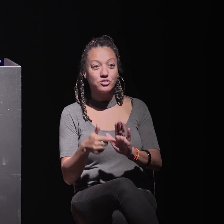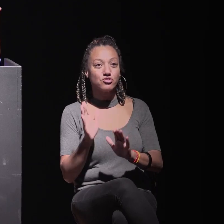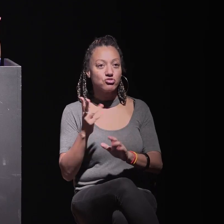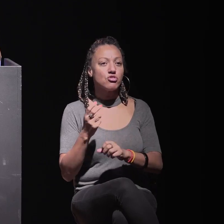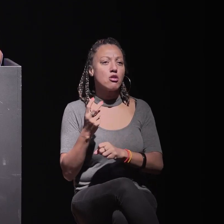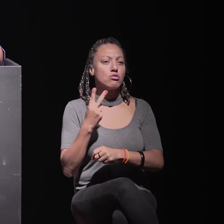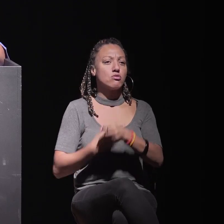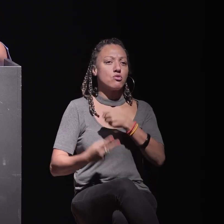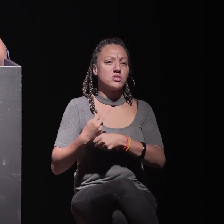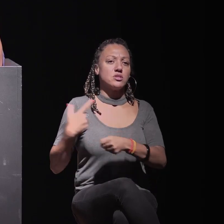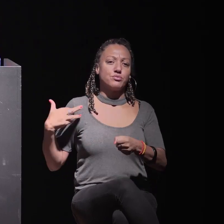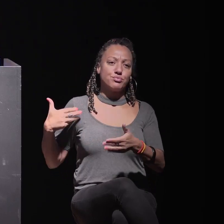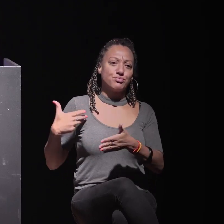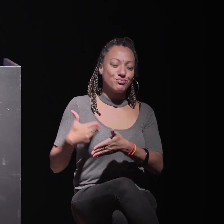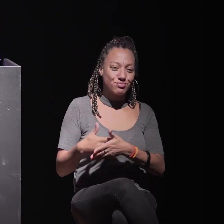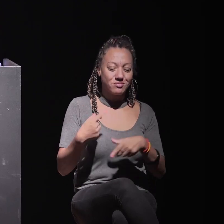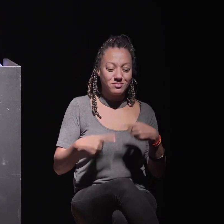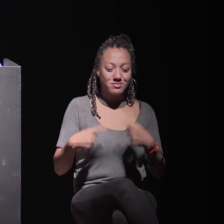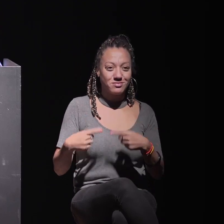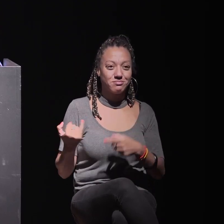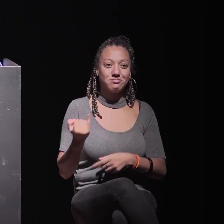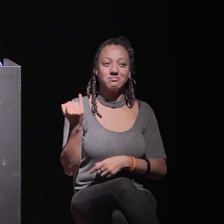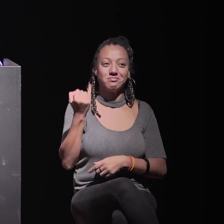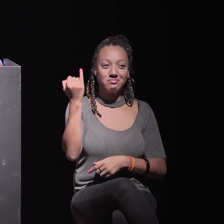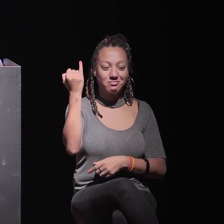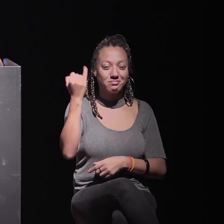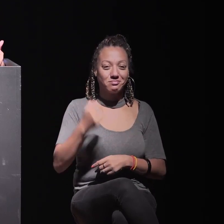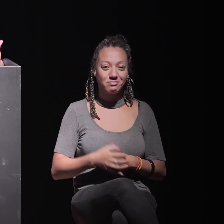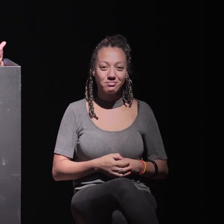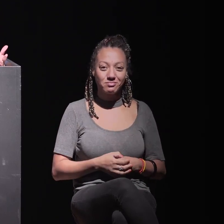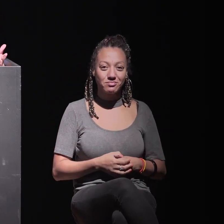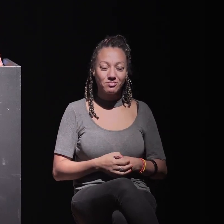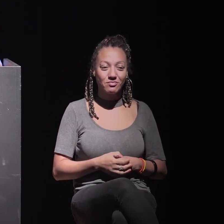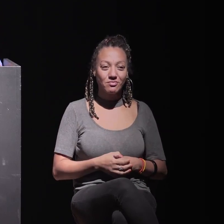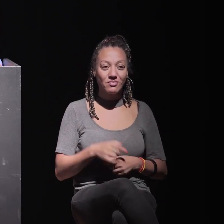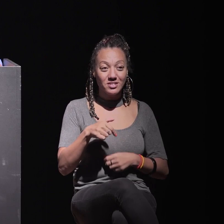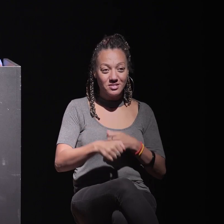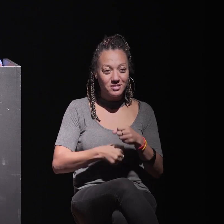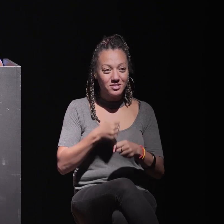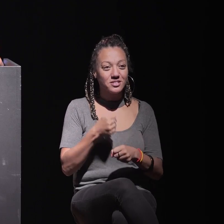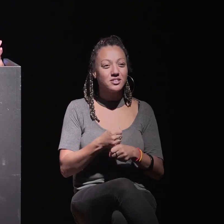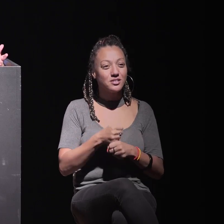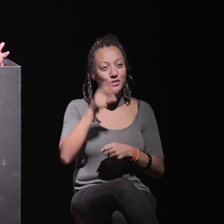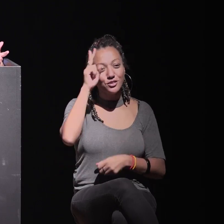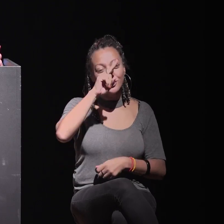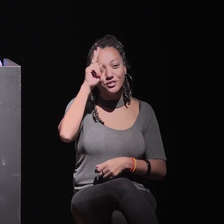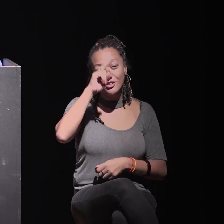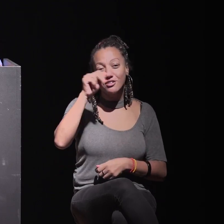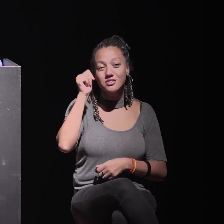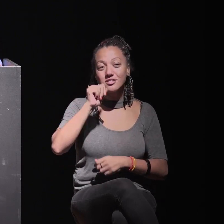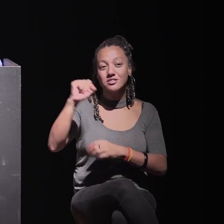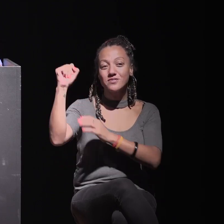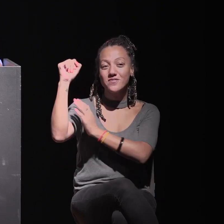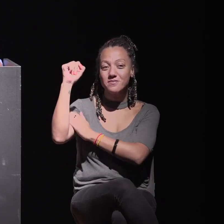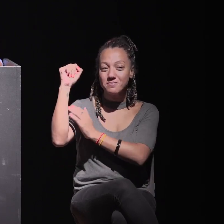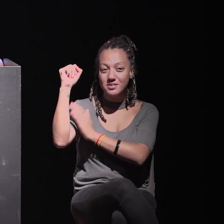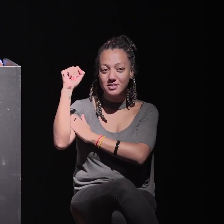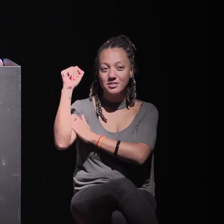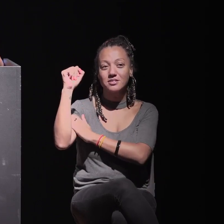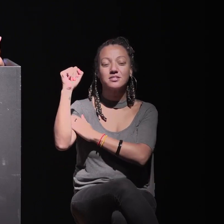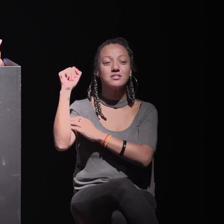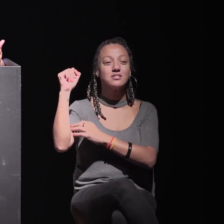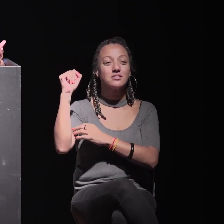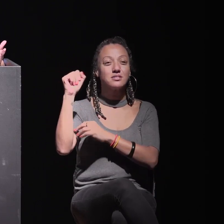anos, debates tão importantes no programa MASP Professores. E este ano, trazer as histórias feministas, trazer o